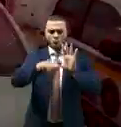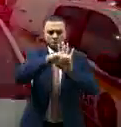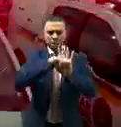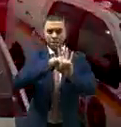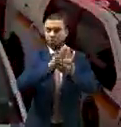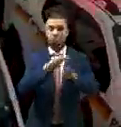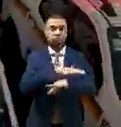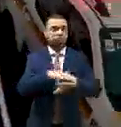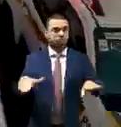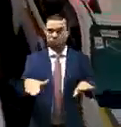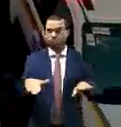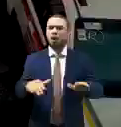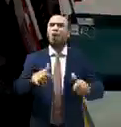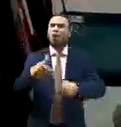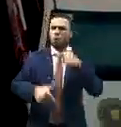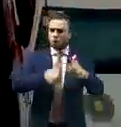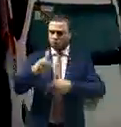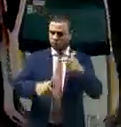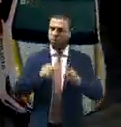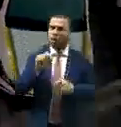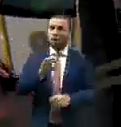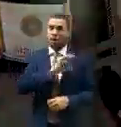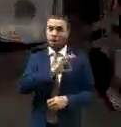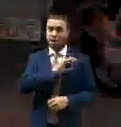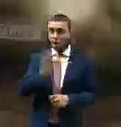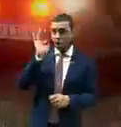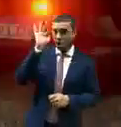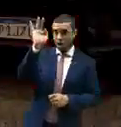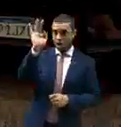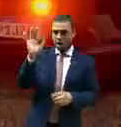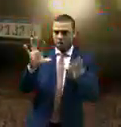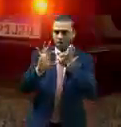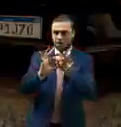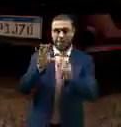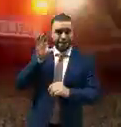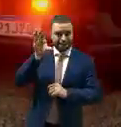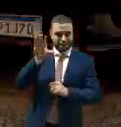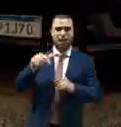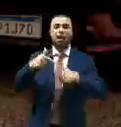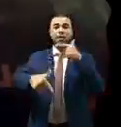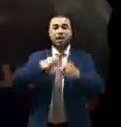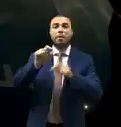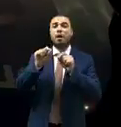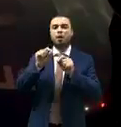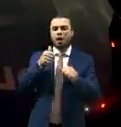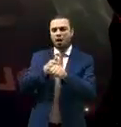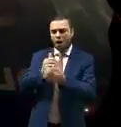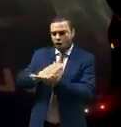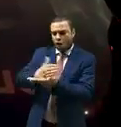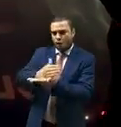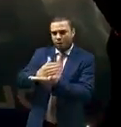Sem trégua para o crime organizado. O trabalho das forças de segurança federais e estaduais que atuam na região